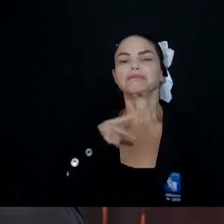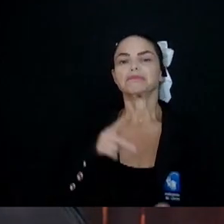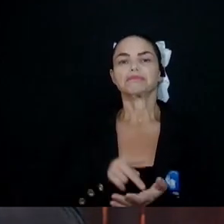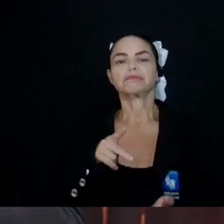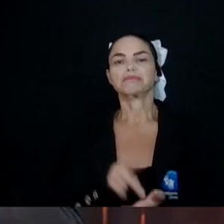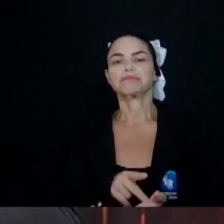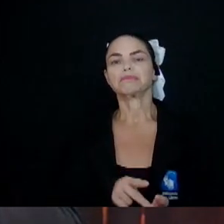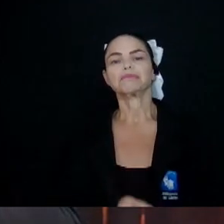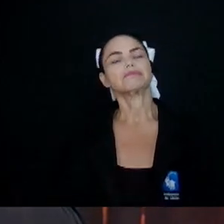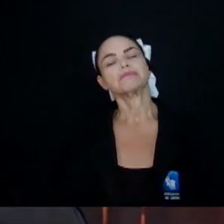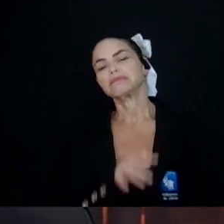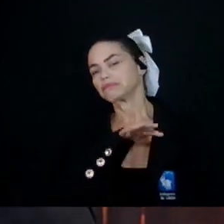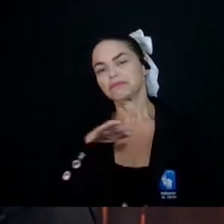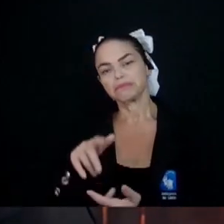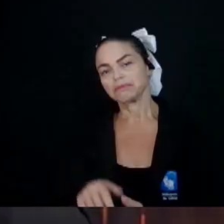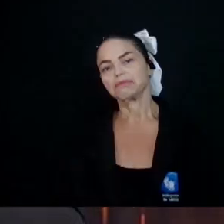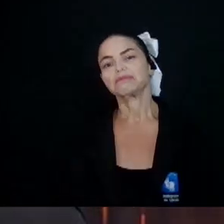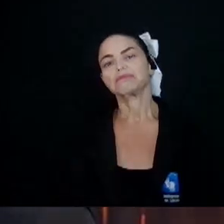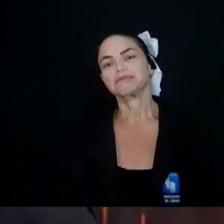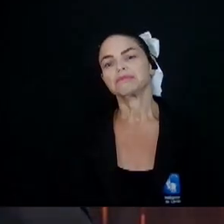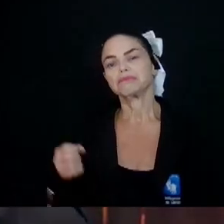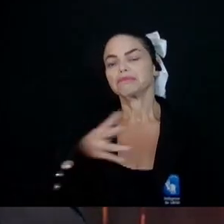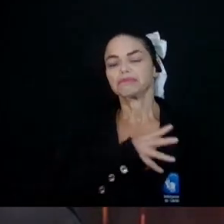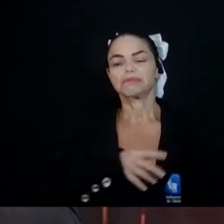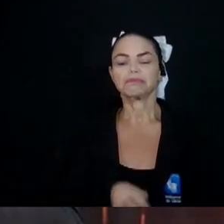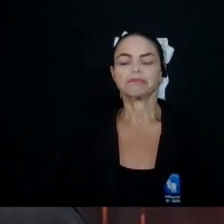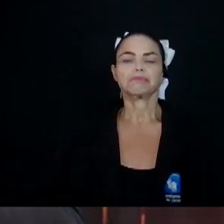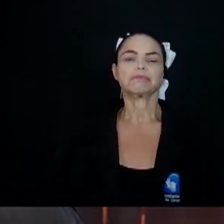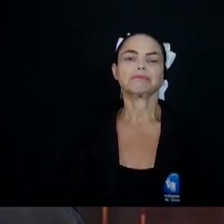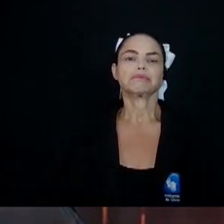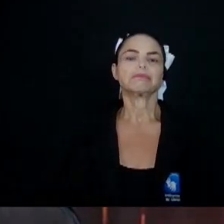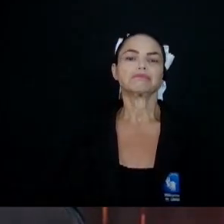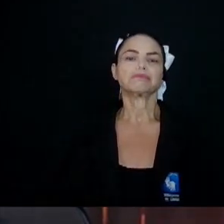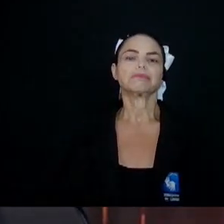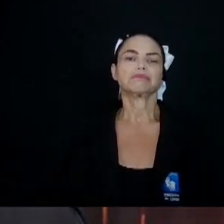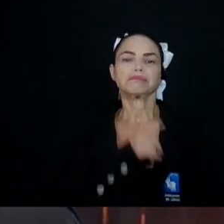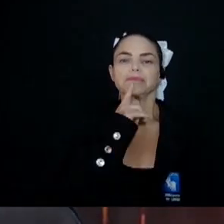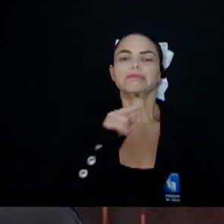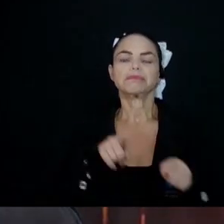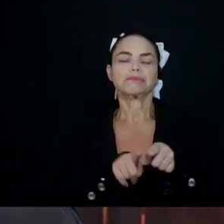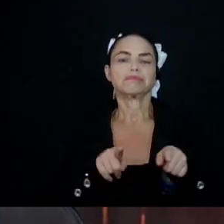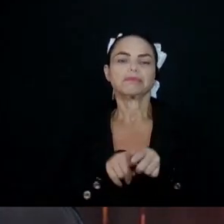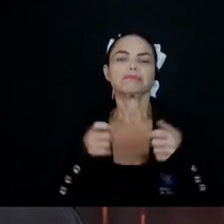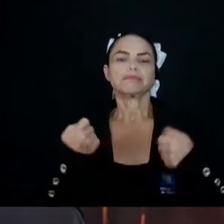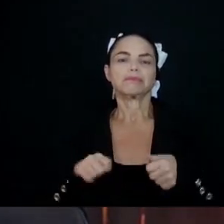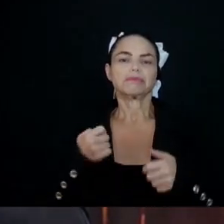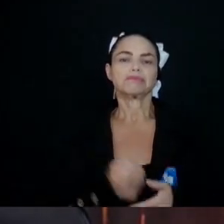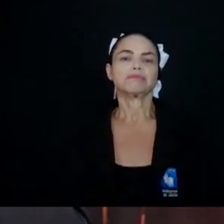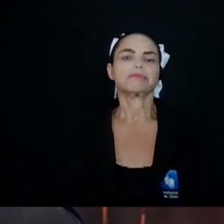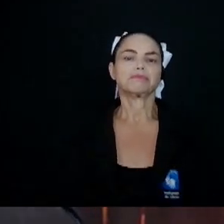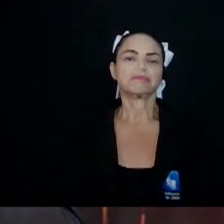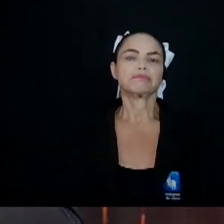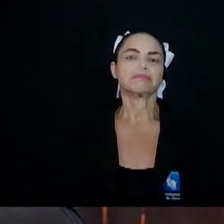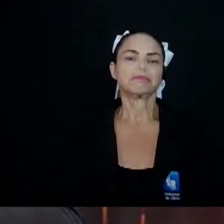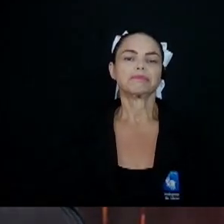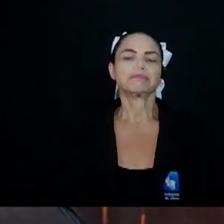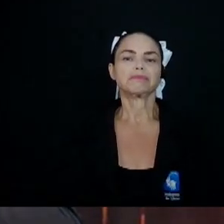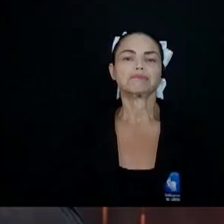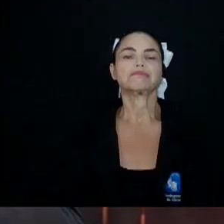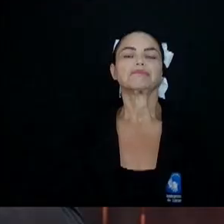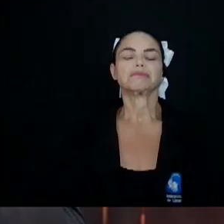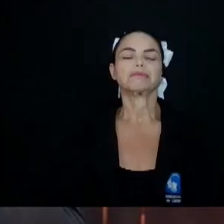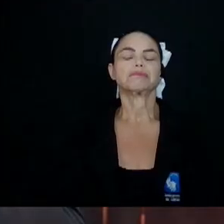que o mundo digital é uma nova praça, muito mais ampla, onde o pai também precisa estar ali observando,